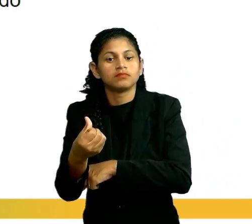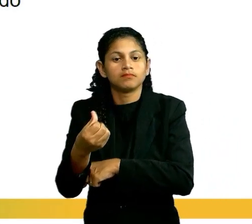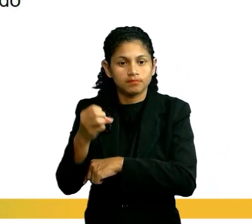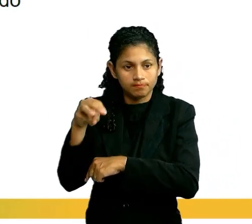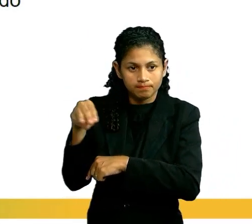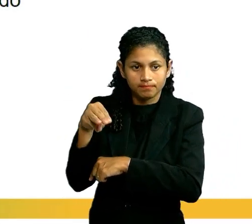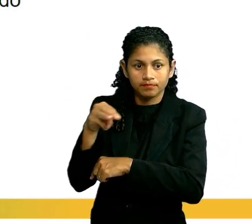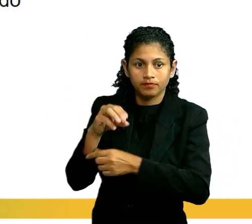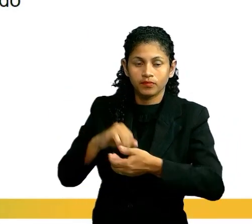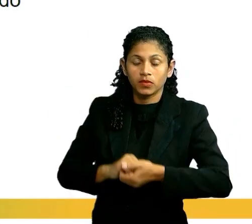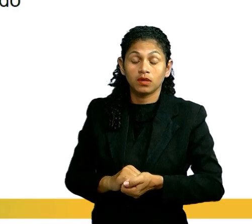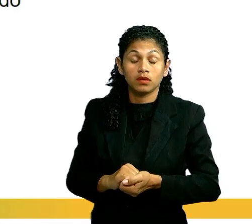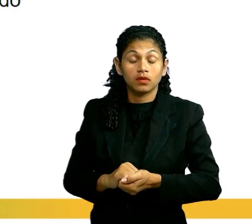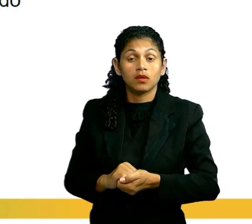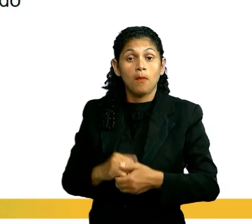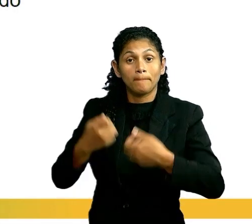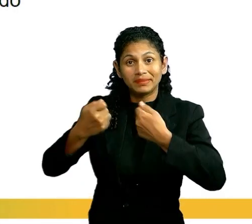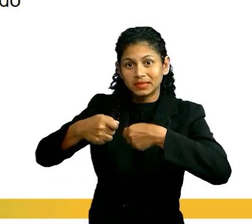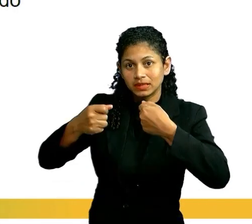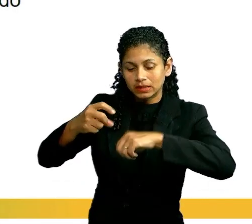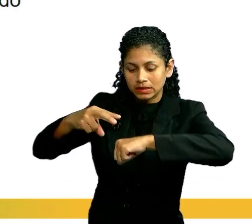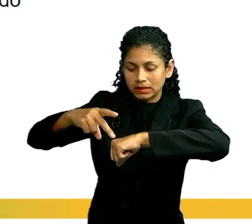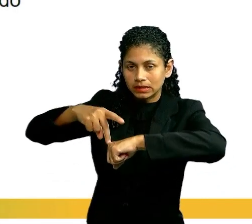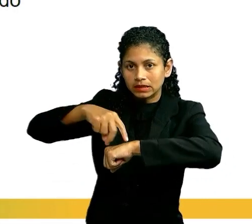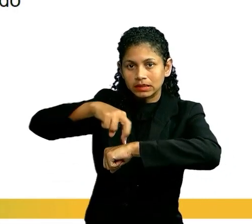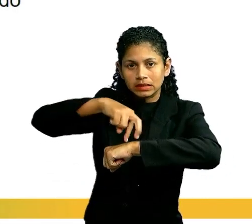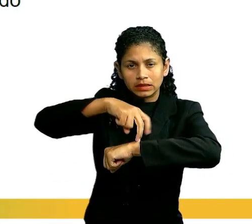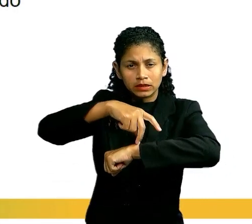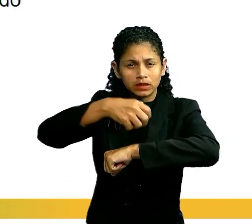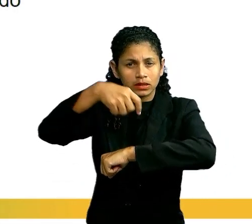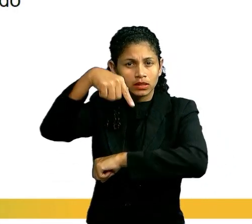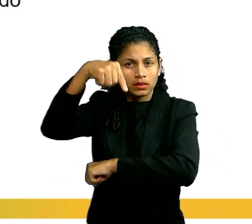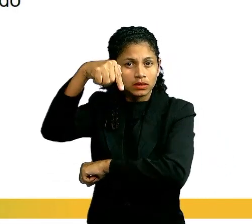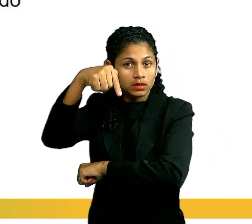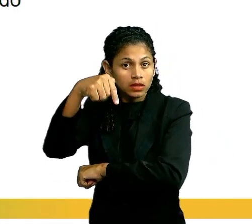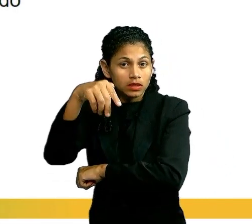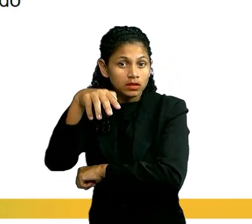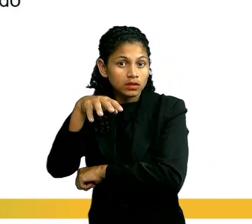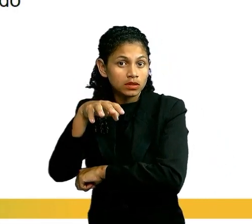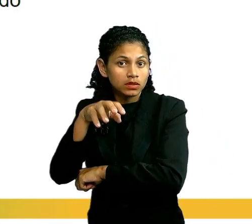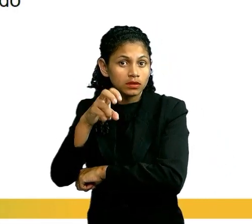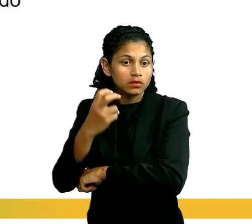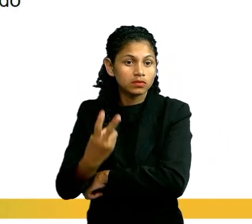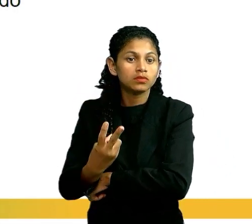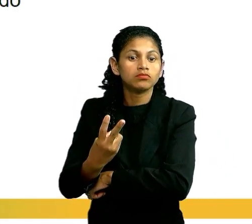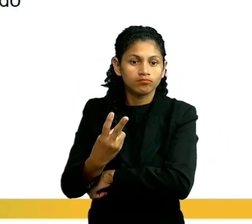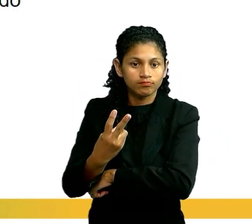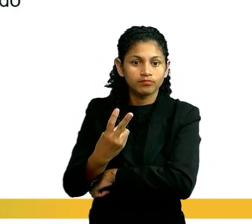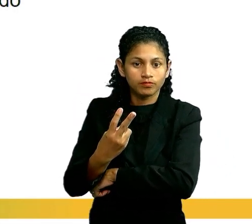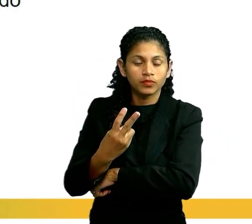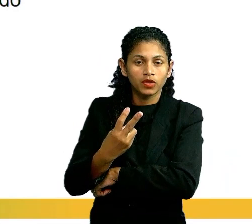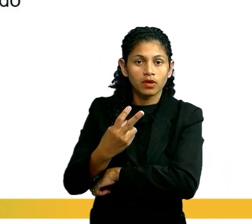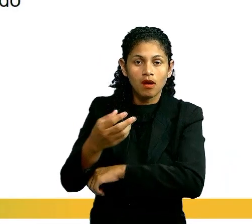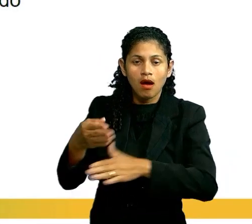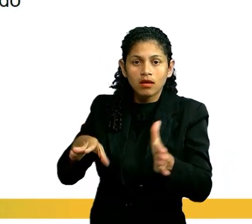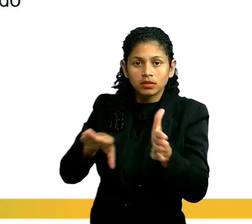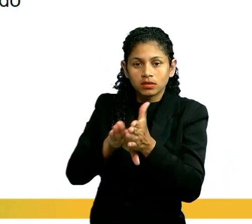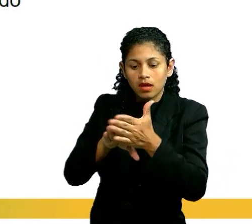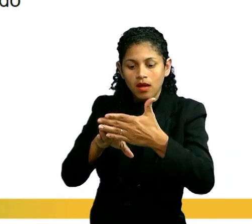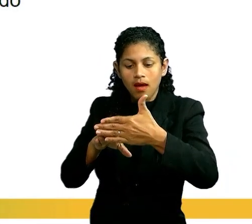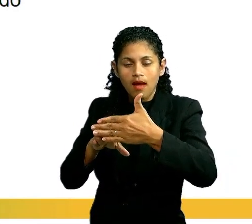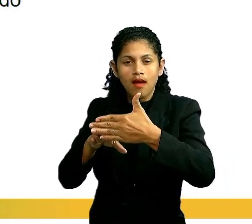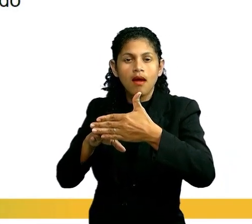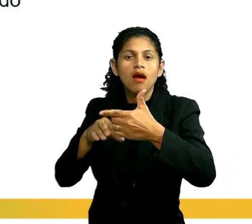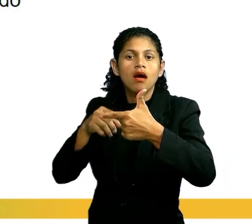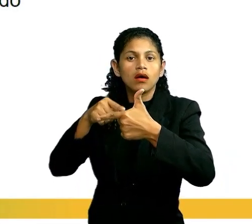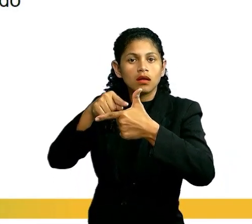dar 72 passos para chegar na base do prédio, porque 72 vezes 50 centímetros dá 36,